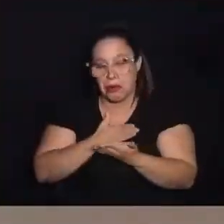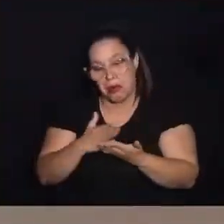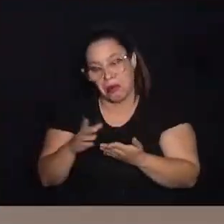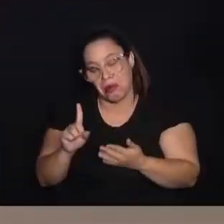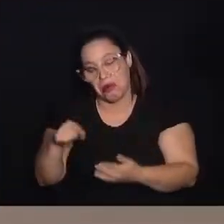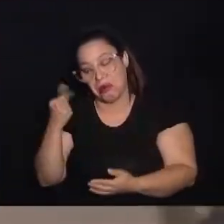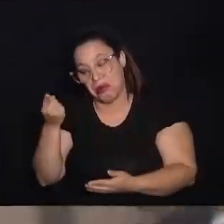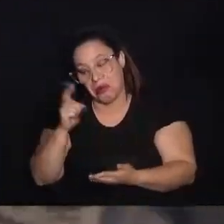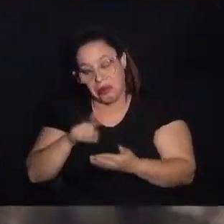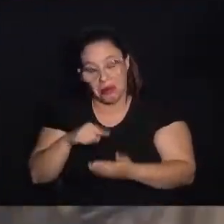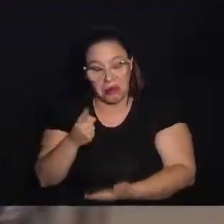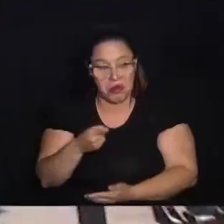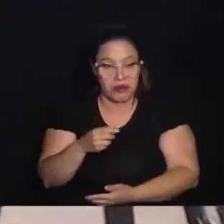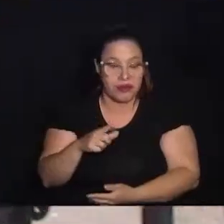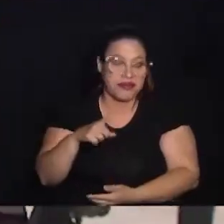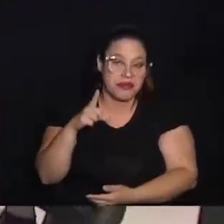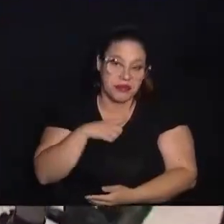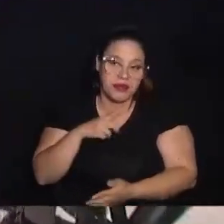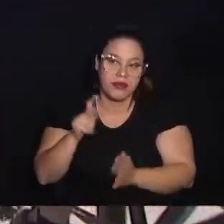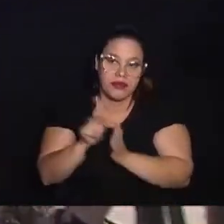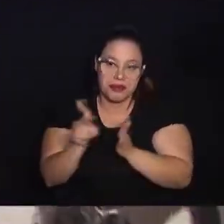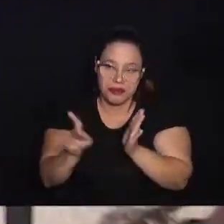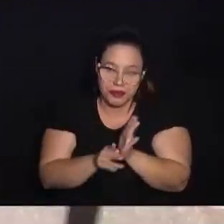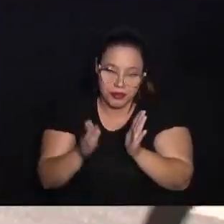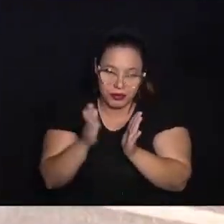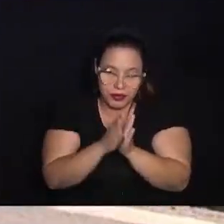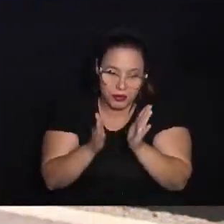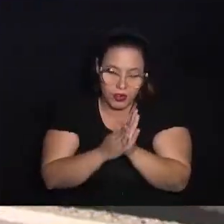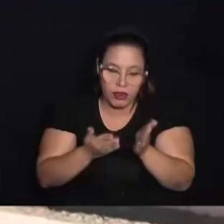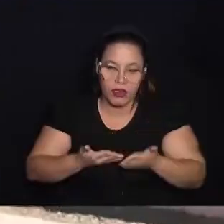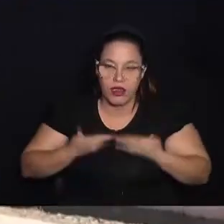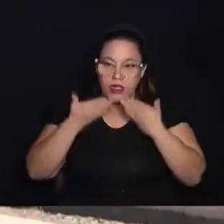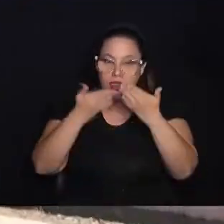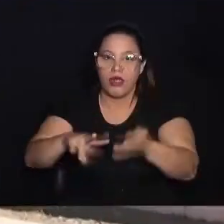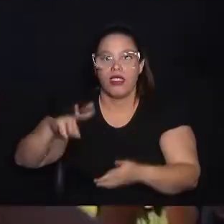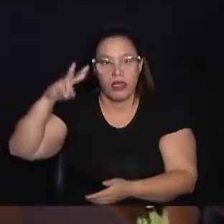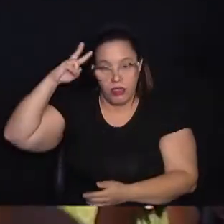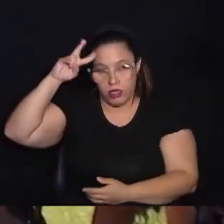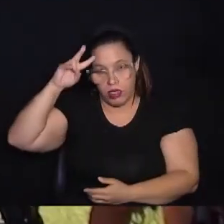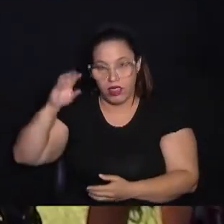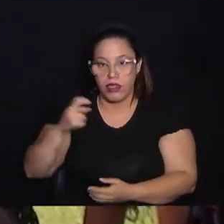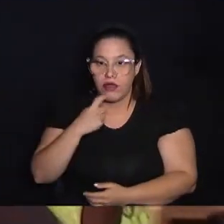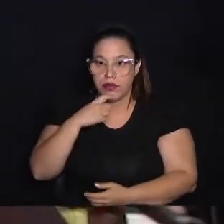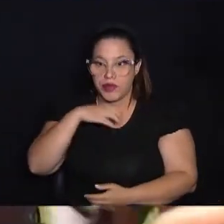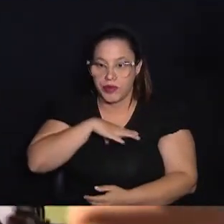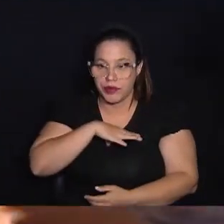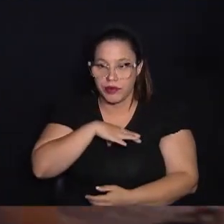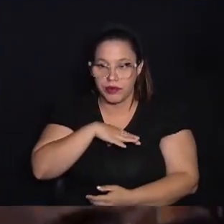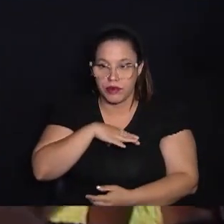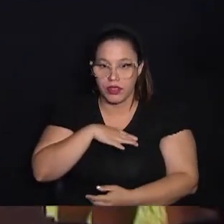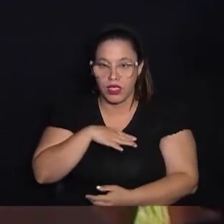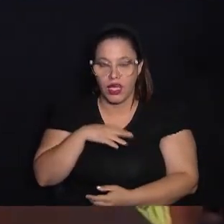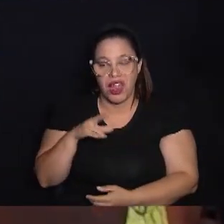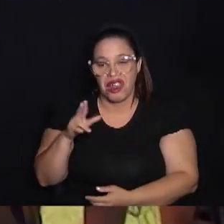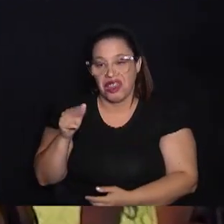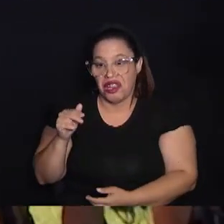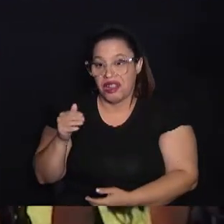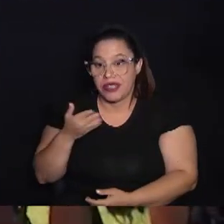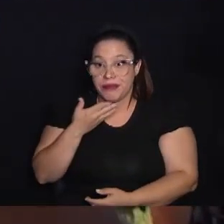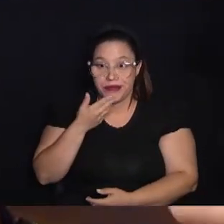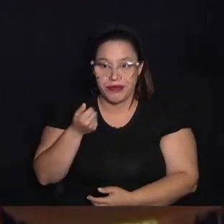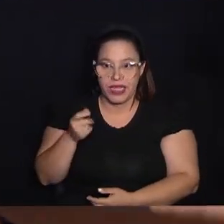outros que tenham essa proposta já apresentar a história de Campinas e nada melhor que escolher o